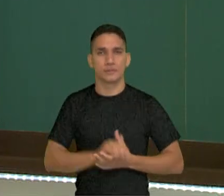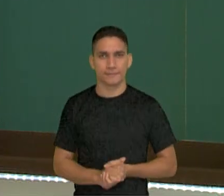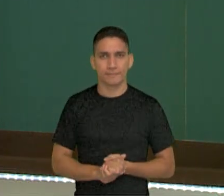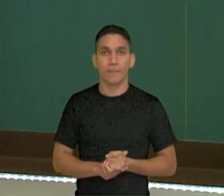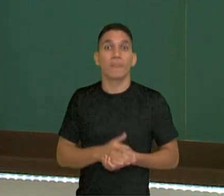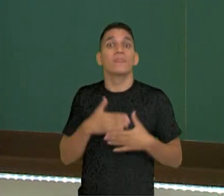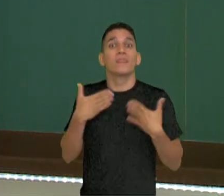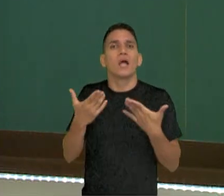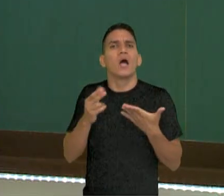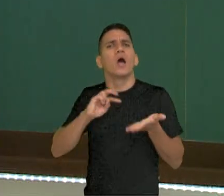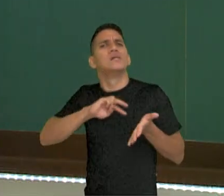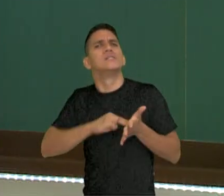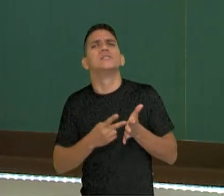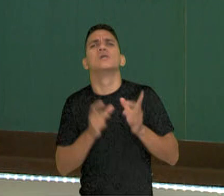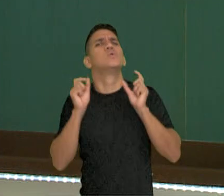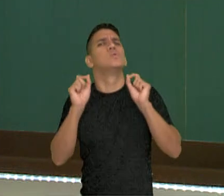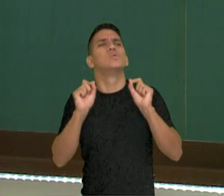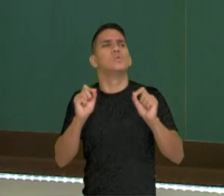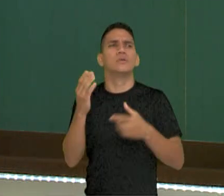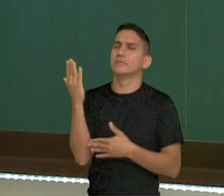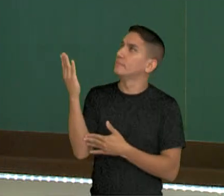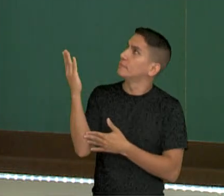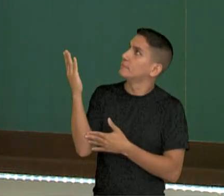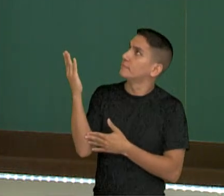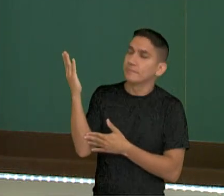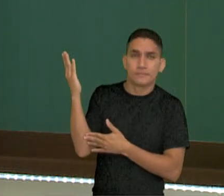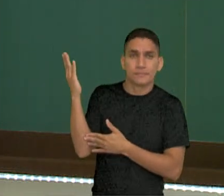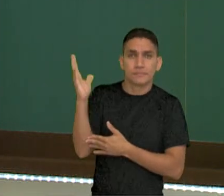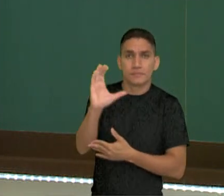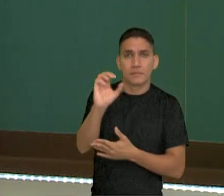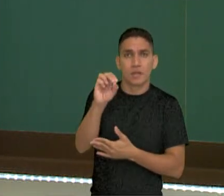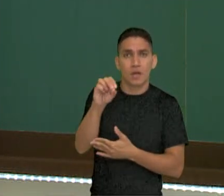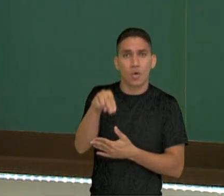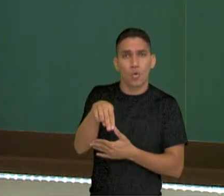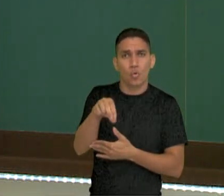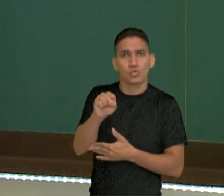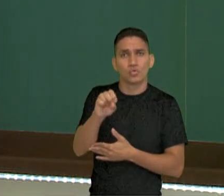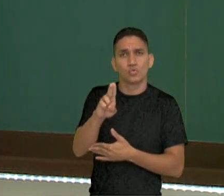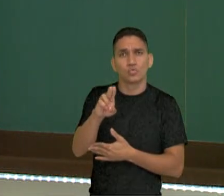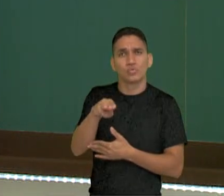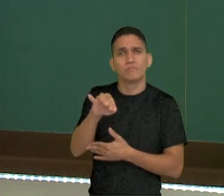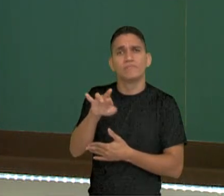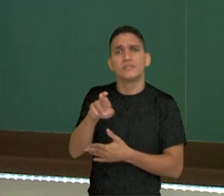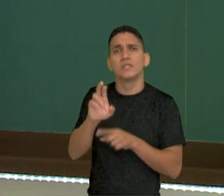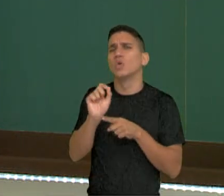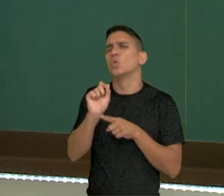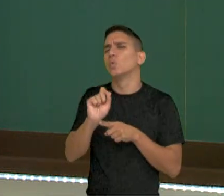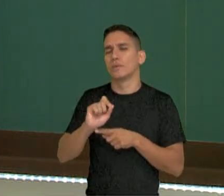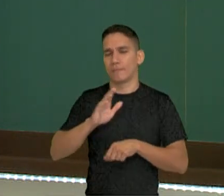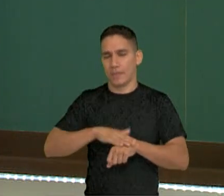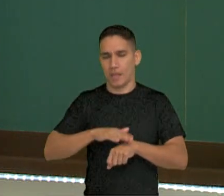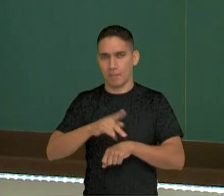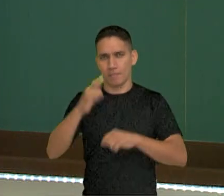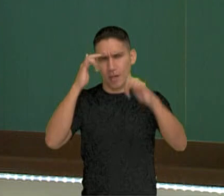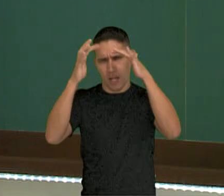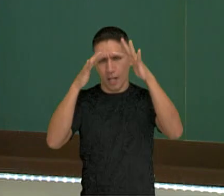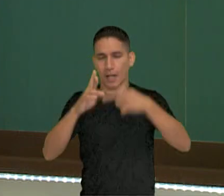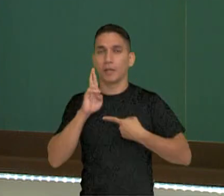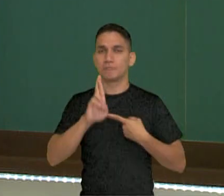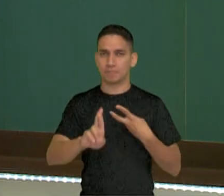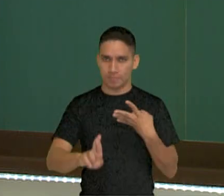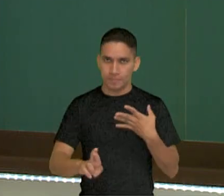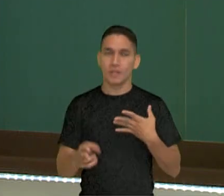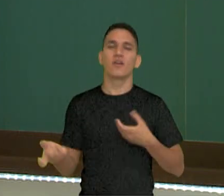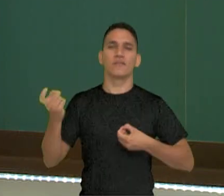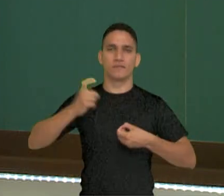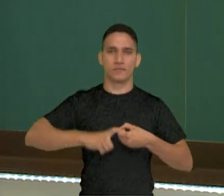Então, em qual sentido esta palavrinha aqui que está em destaque no texto, ela foi empregada? Então, um tempinho para vocês responderem essa